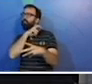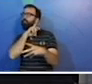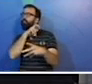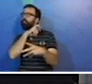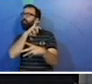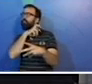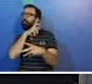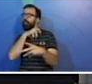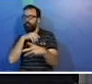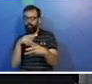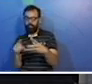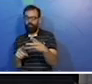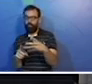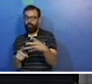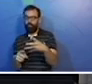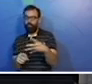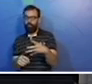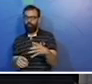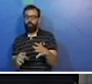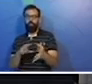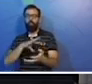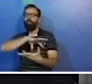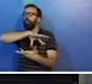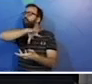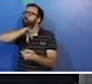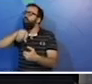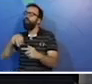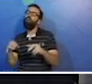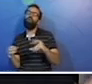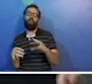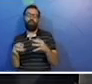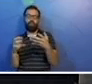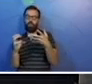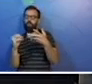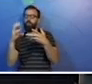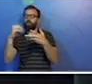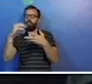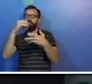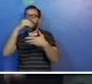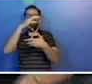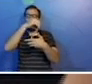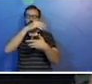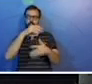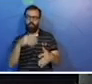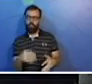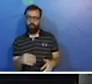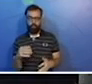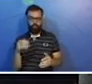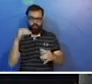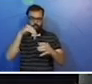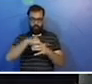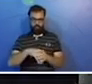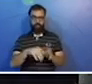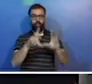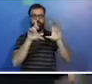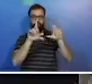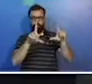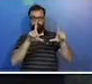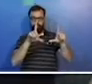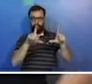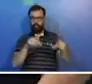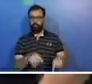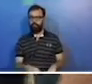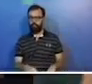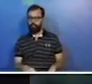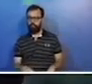da perereca. Então, nós fizemos todas as cadeias alimentares que estavam dentro desta